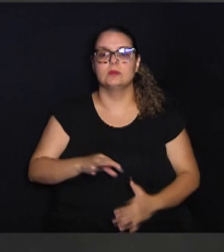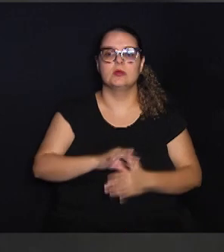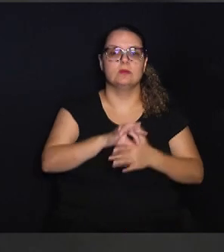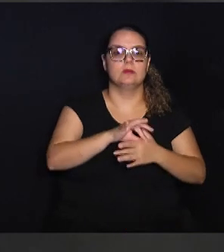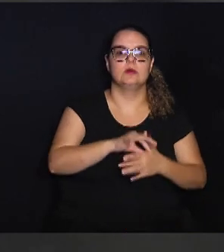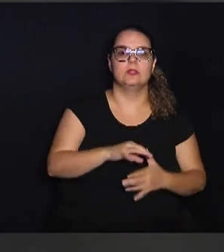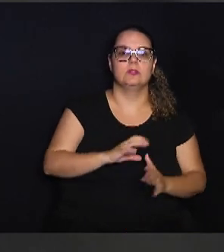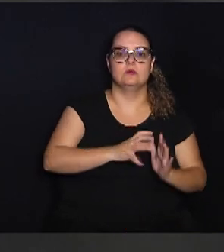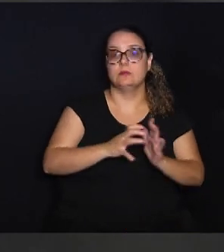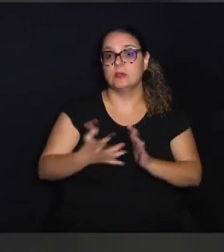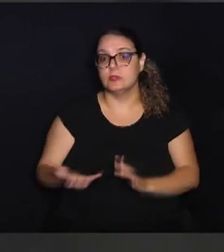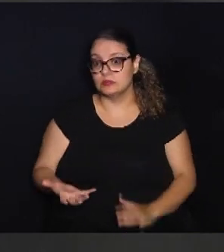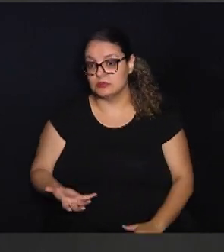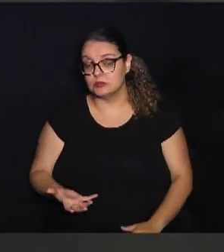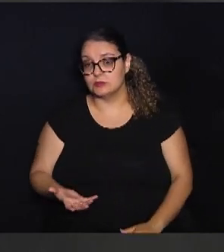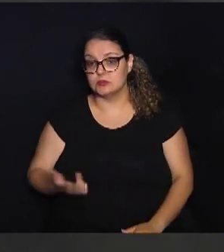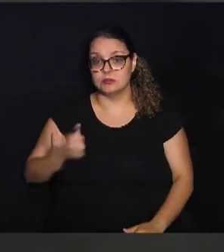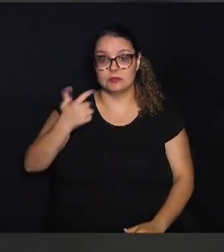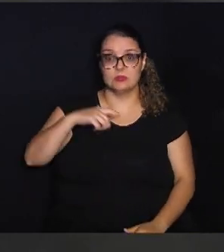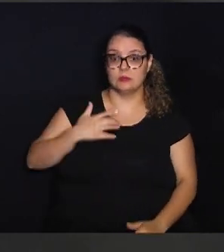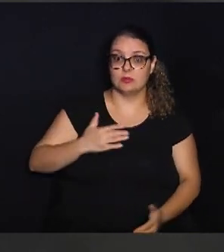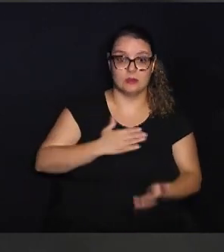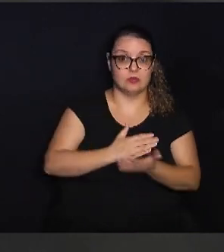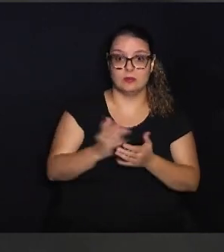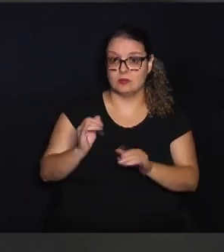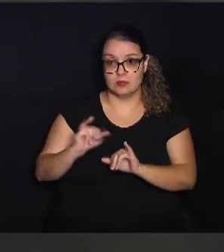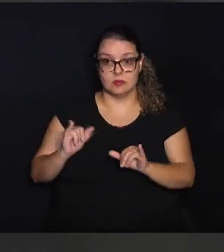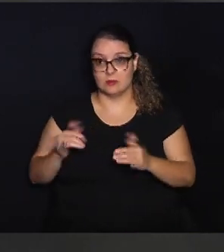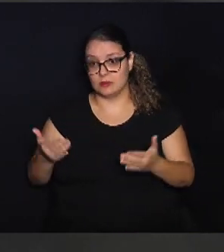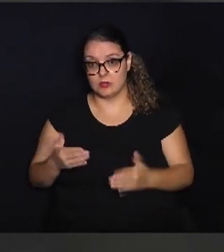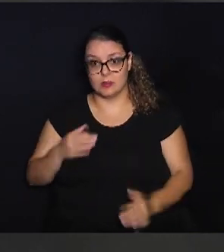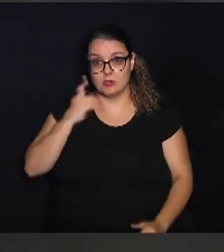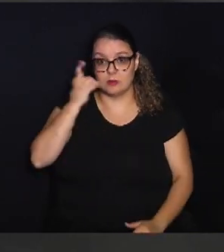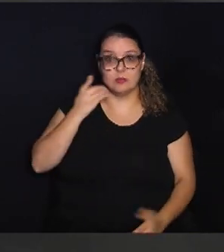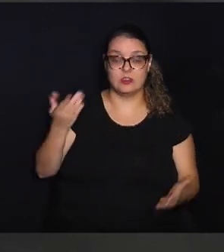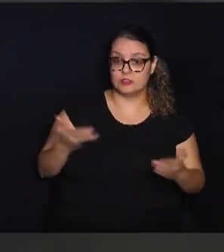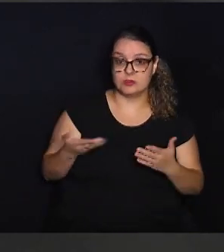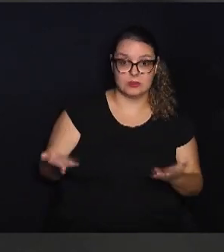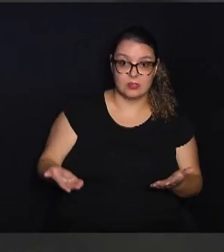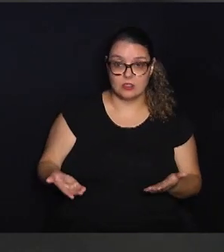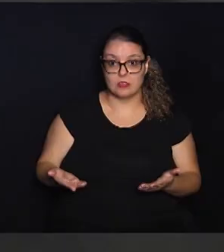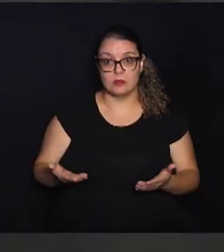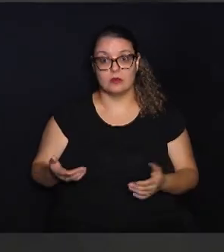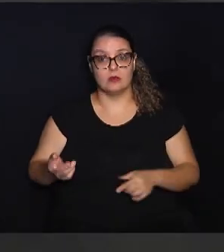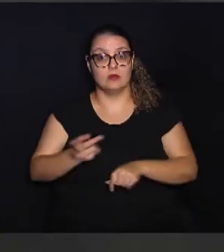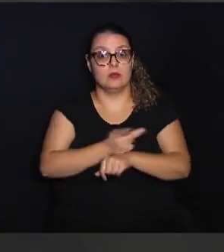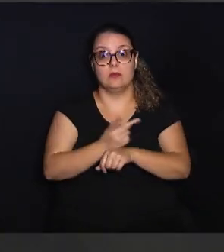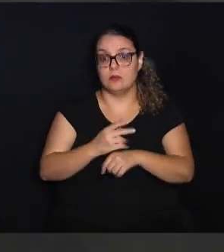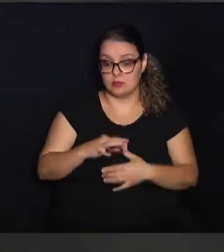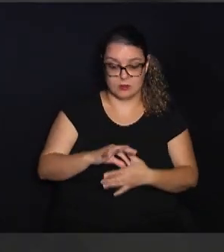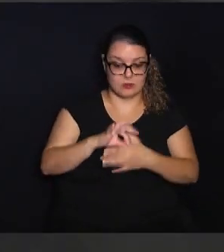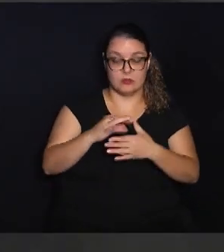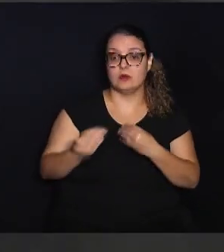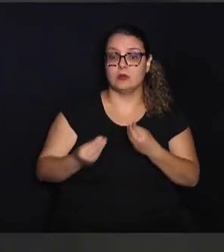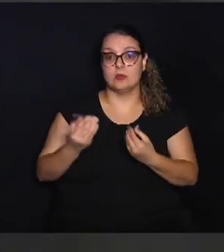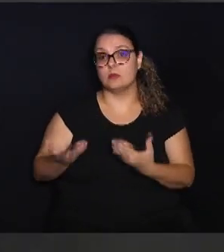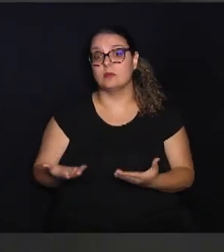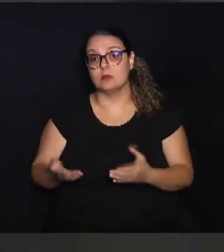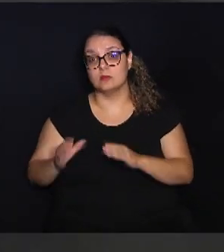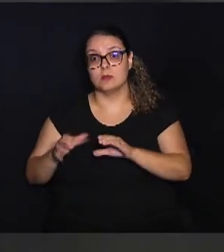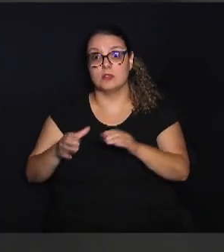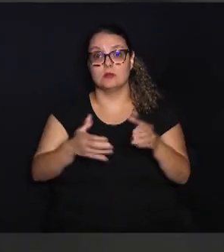dirigente partidário? Vou começar a campanha agora para deputado já? Vou começar a ir atrás de liderança? Vou atrás de equipe?